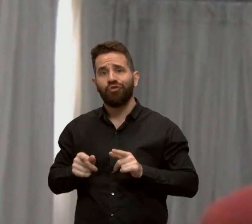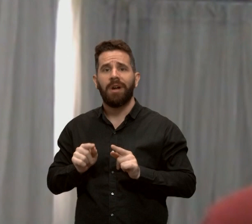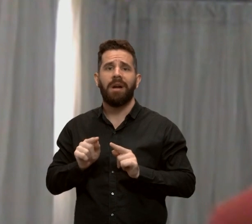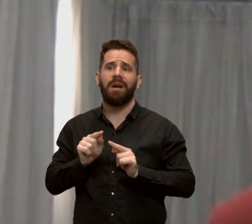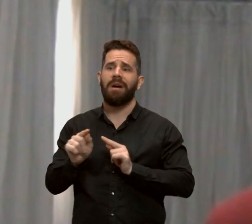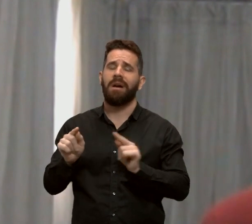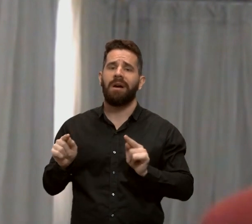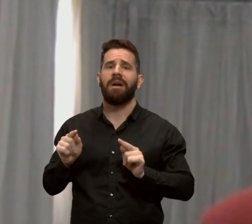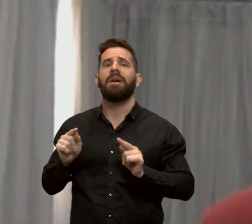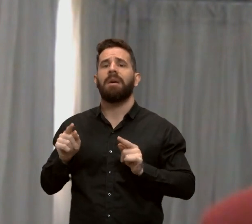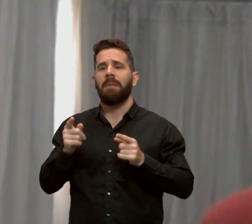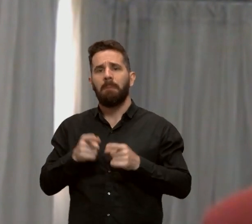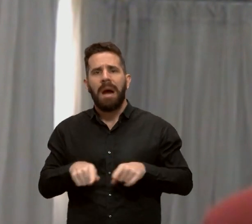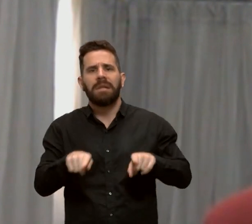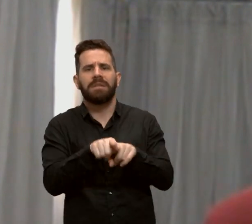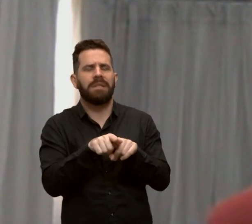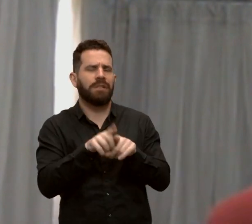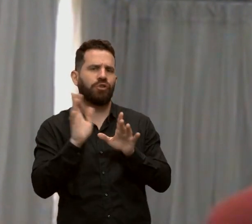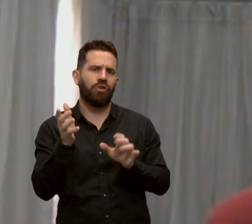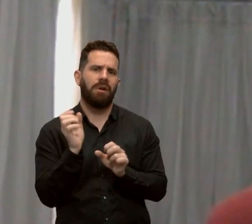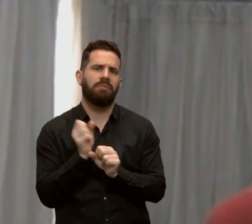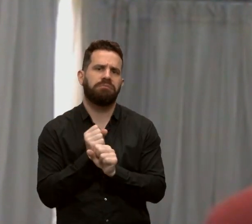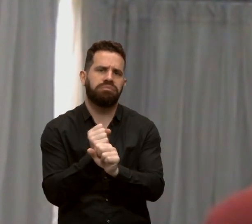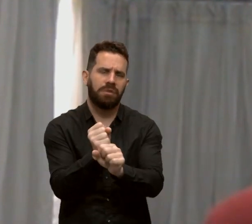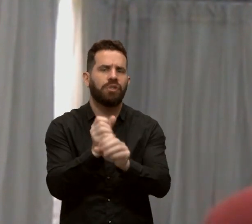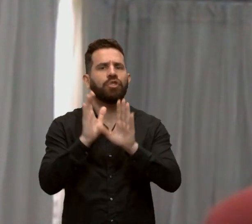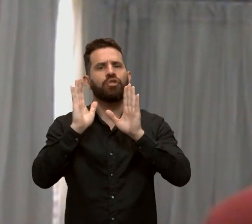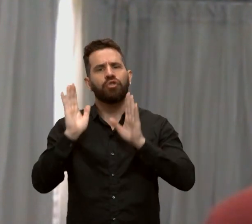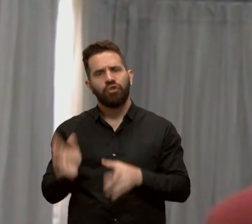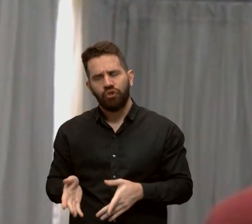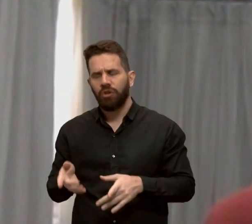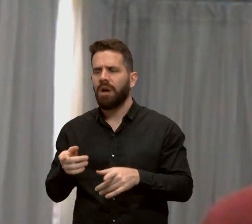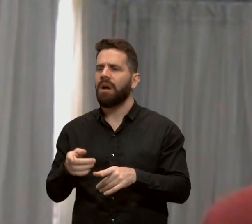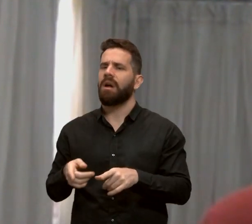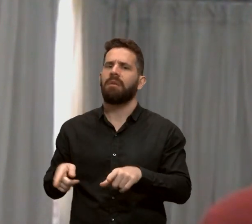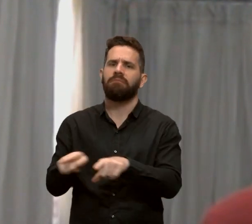parceria longa, a gente já trabalha com o Movimento Nacional de Direitos